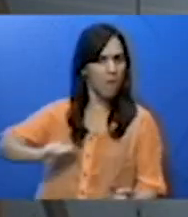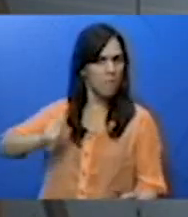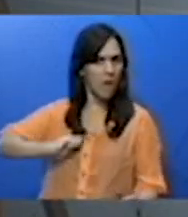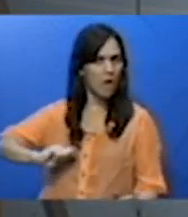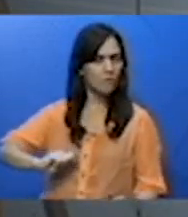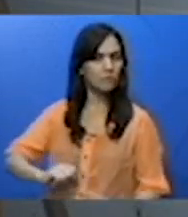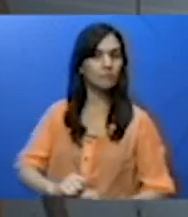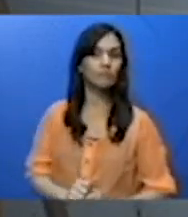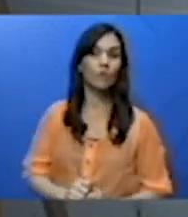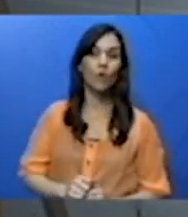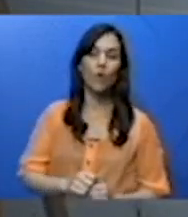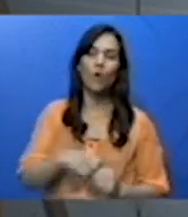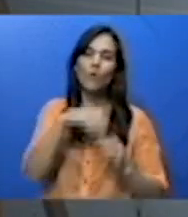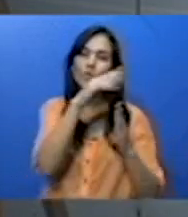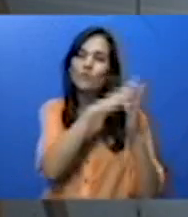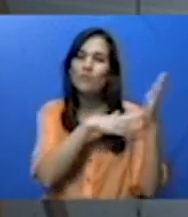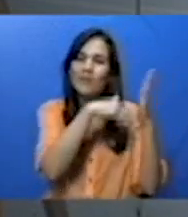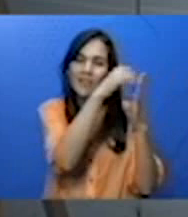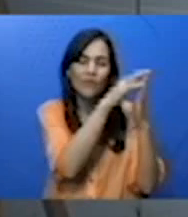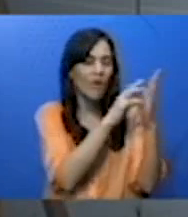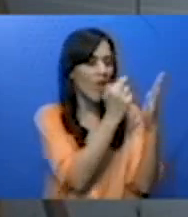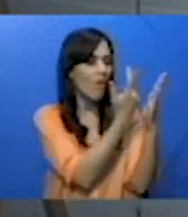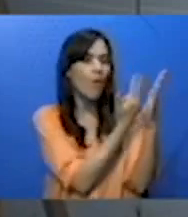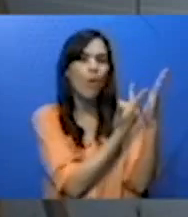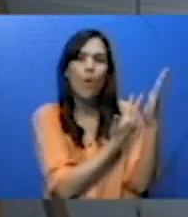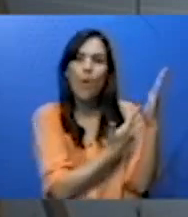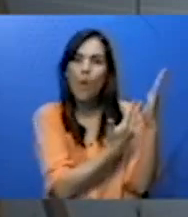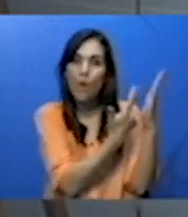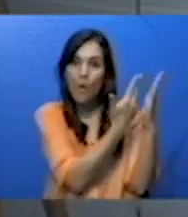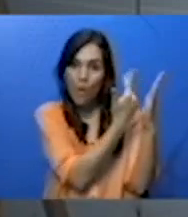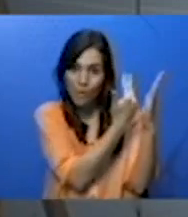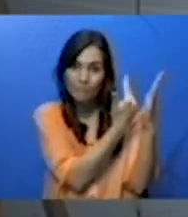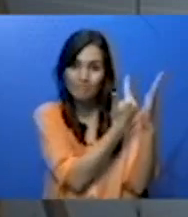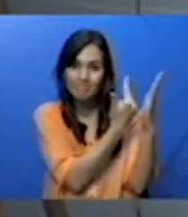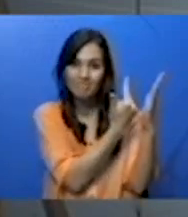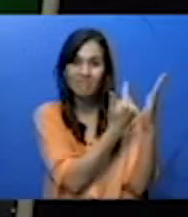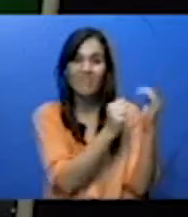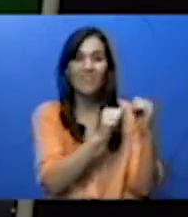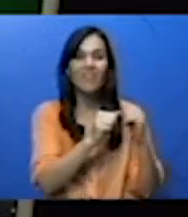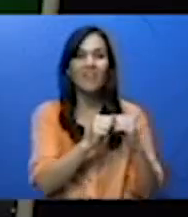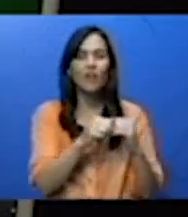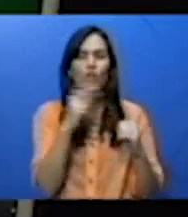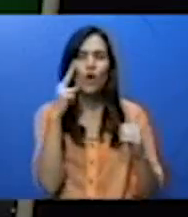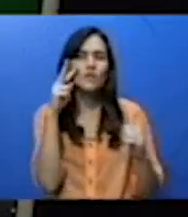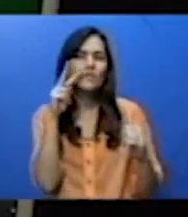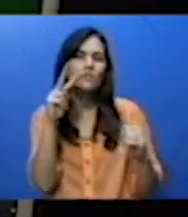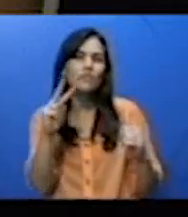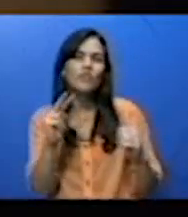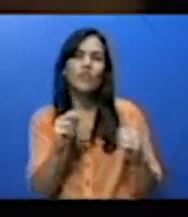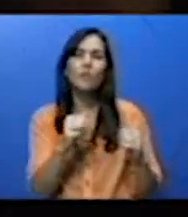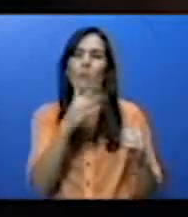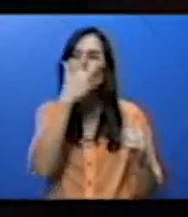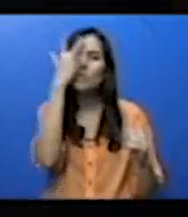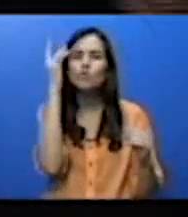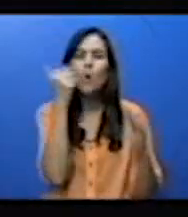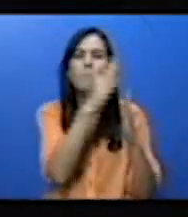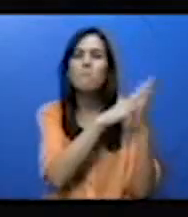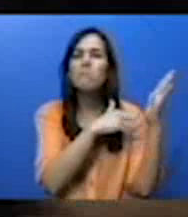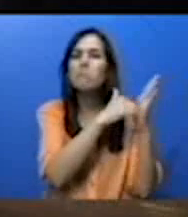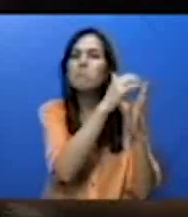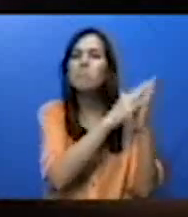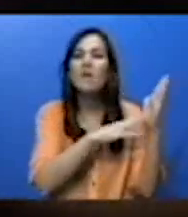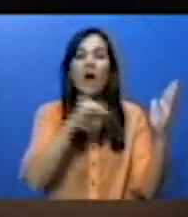Os pintores brincam com pincéis e tintas, né? Nós vimos nos módulos anteriores artistas famosos,